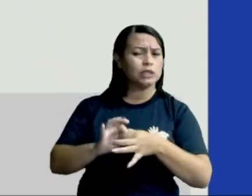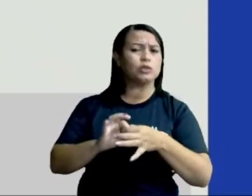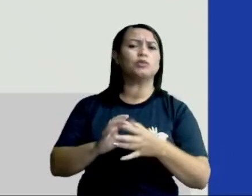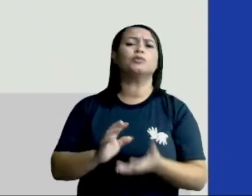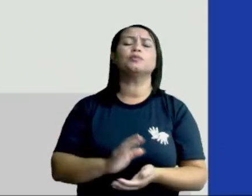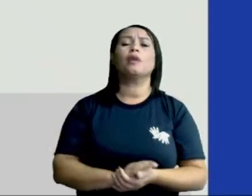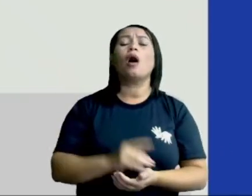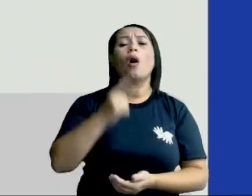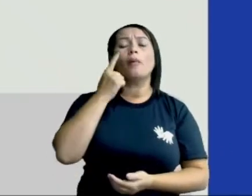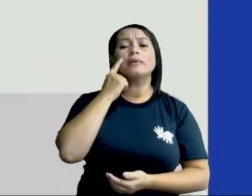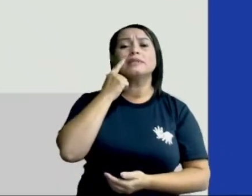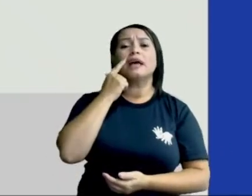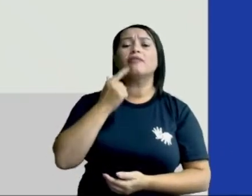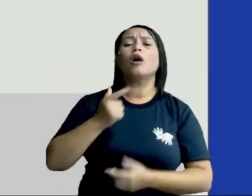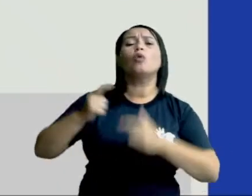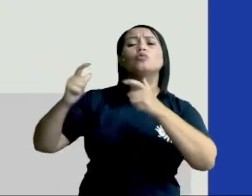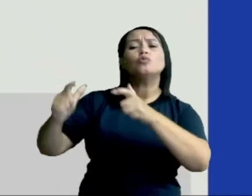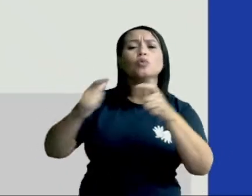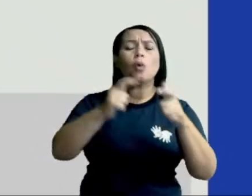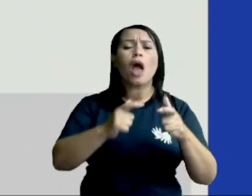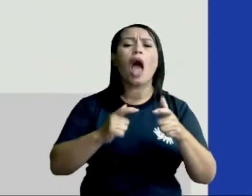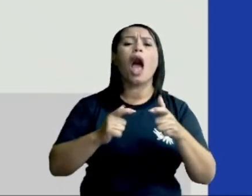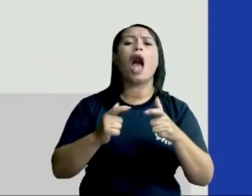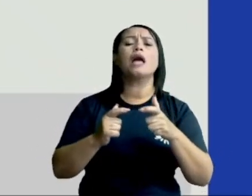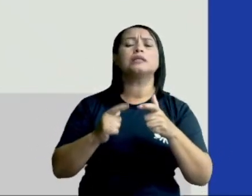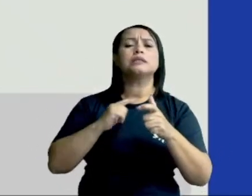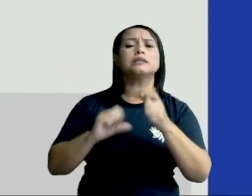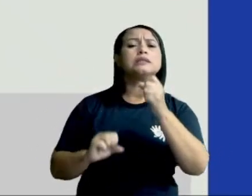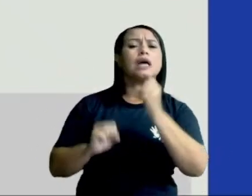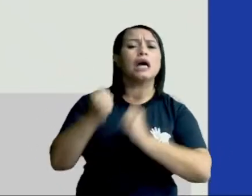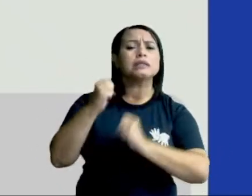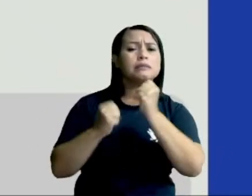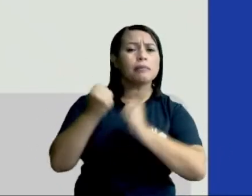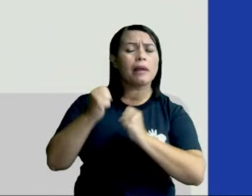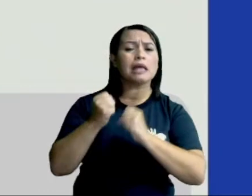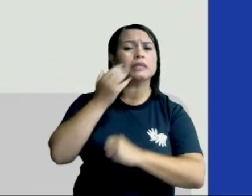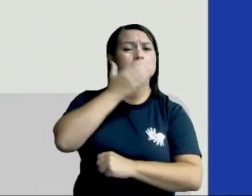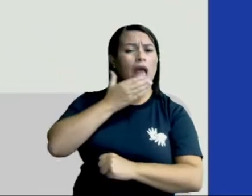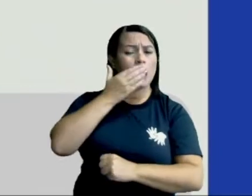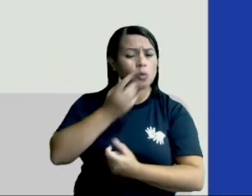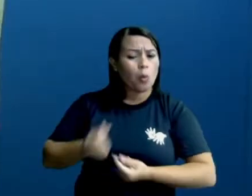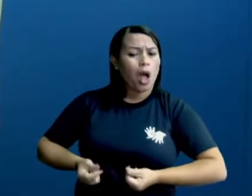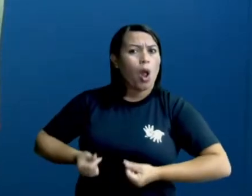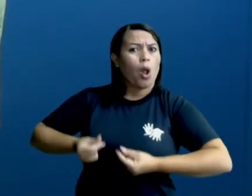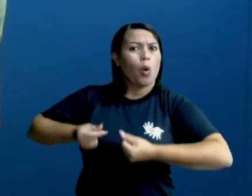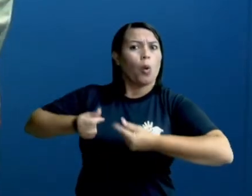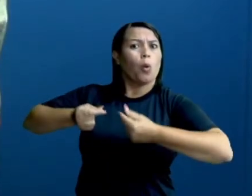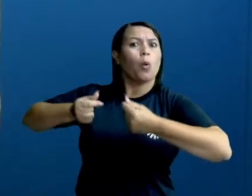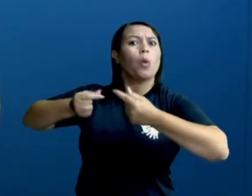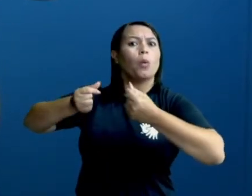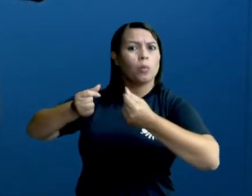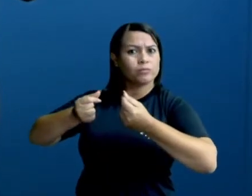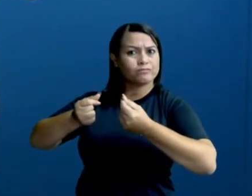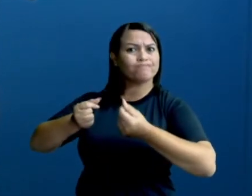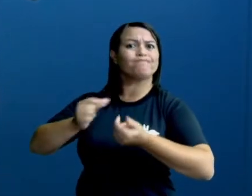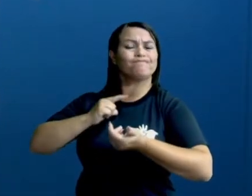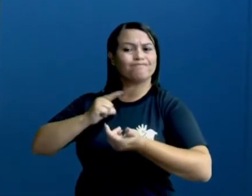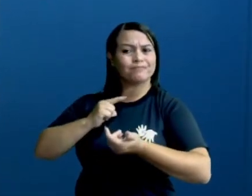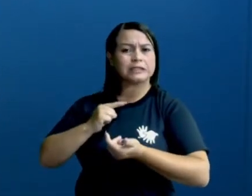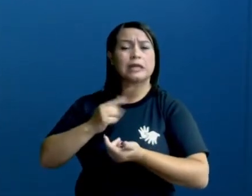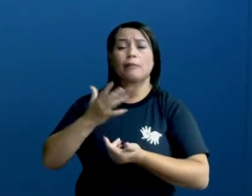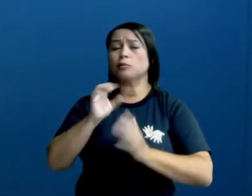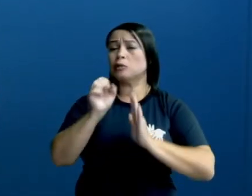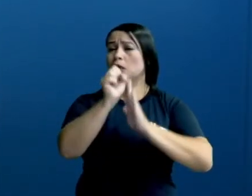atividade açucareira, ou seja, os engenhos de açúcar, né? A atividade açucareira era extremamente lucrativa, dava muito dinheiro lá no